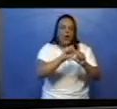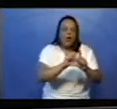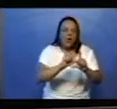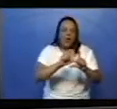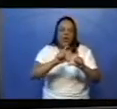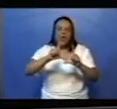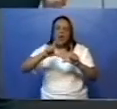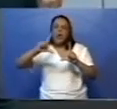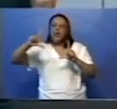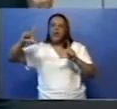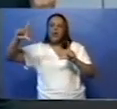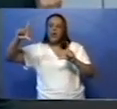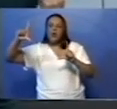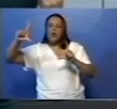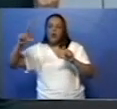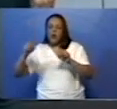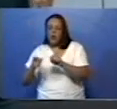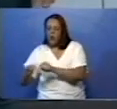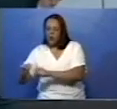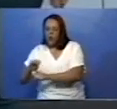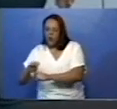superlativo.